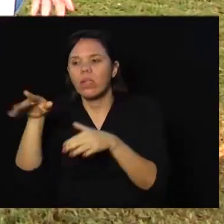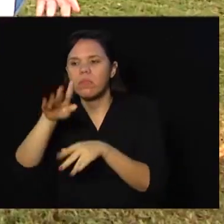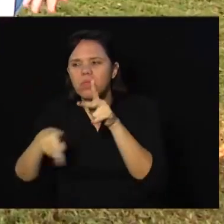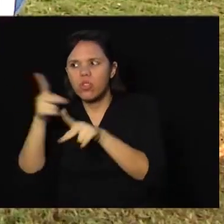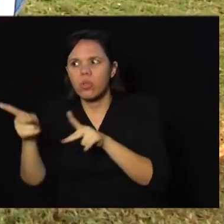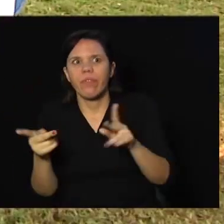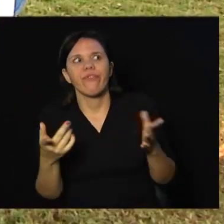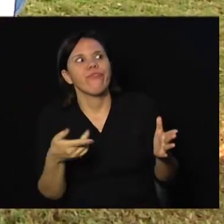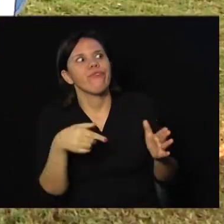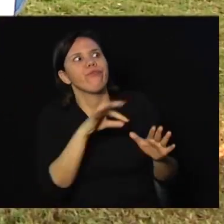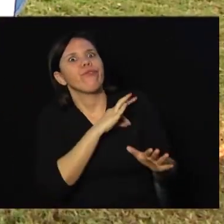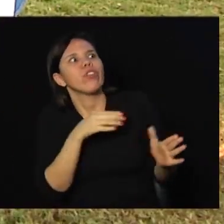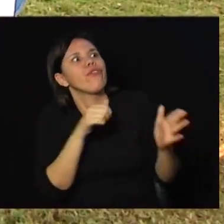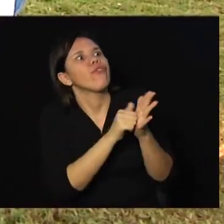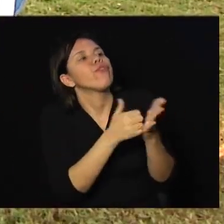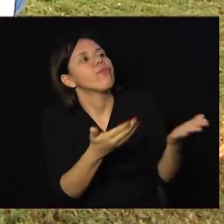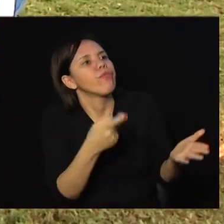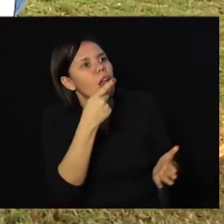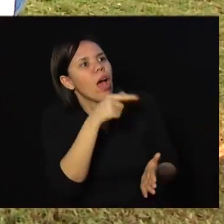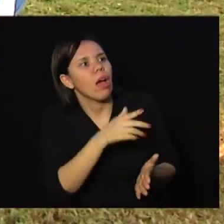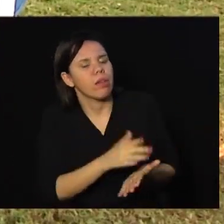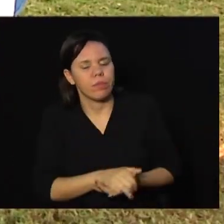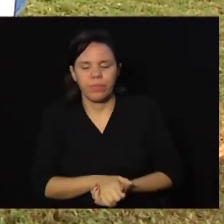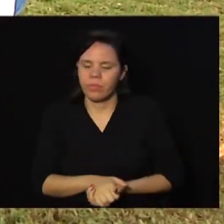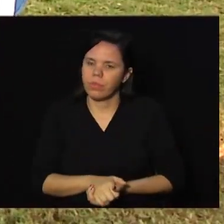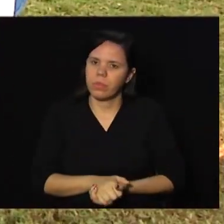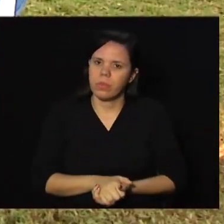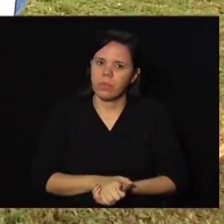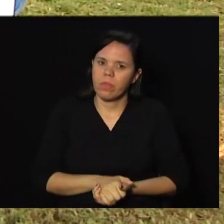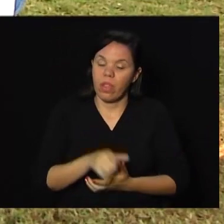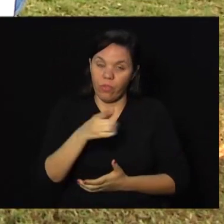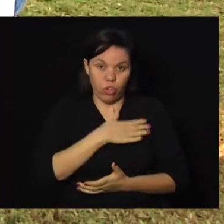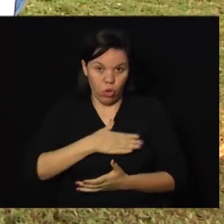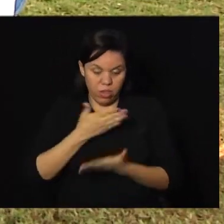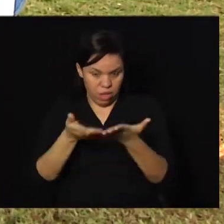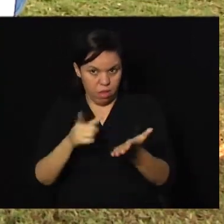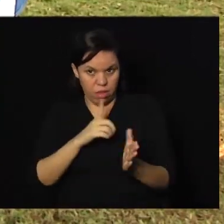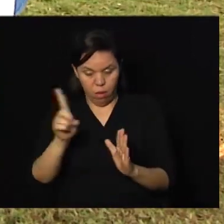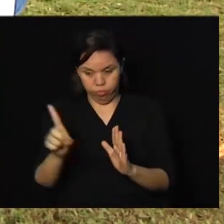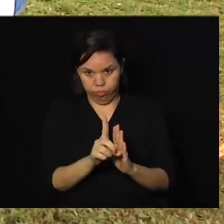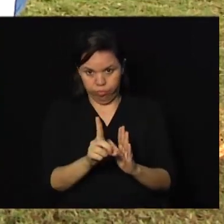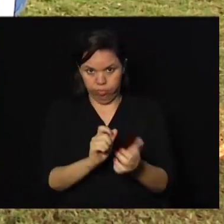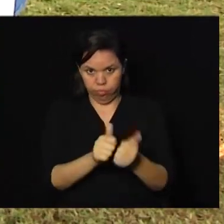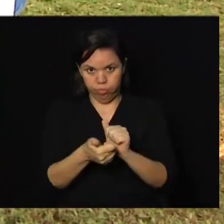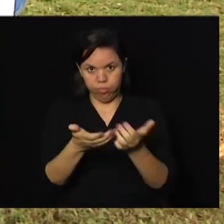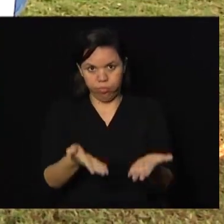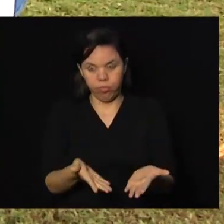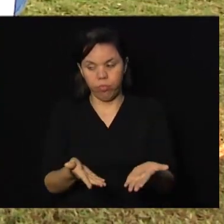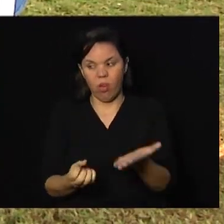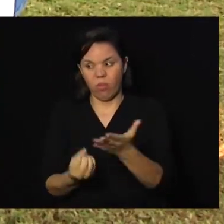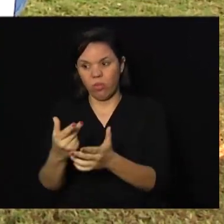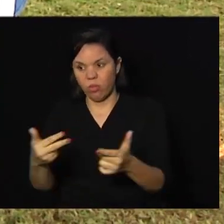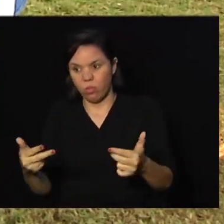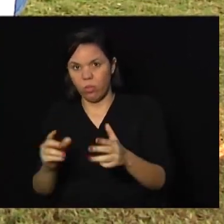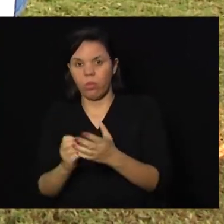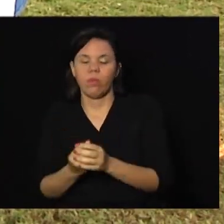polícia bateu na porta. Para o jogador, você gostaria de ter um atleta como ele, com esse extracampo? Então,